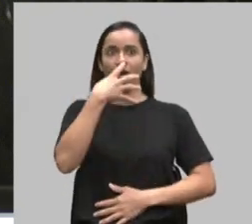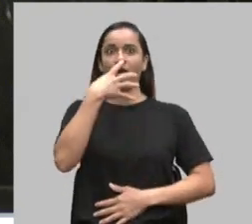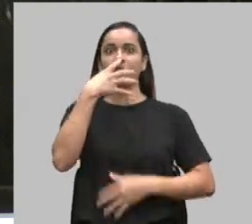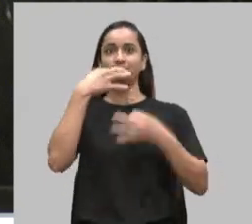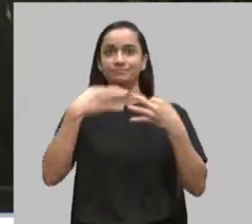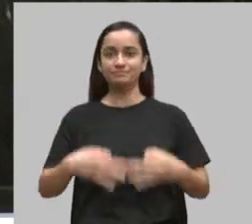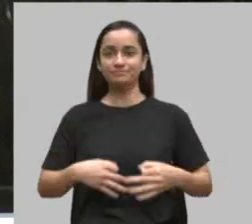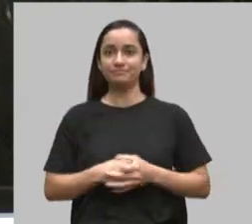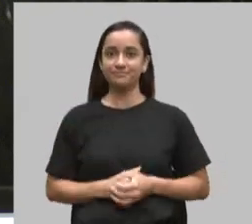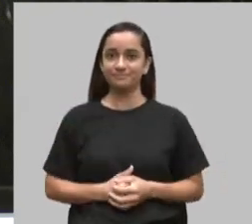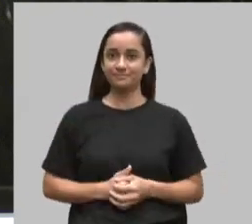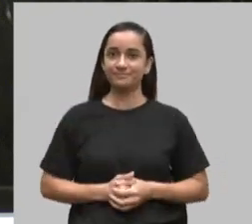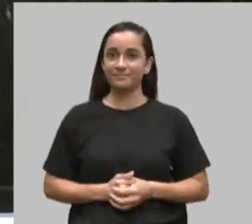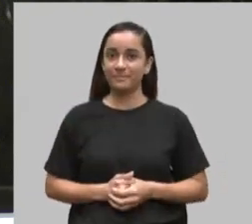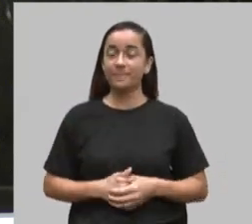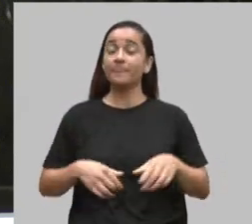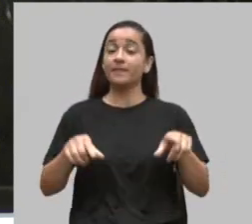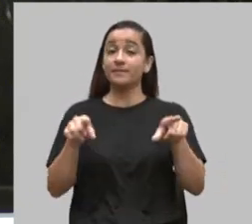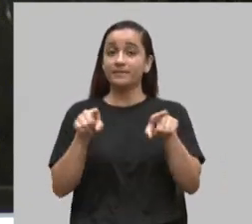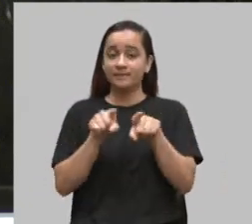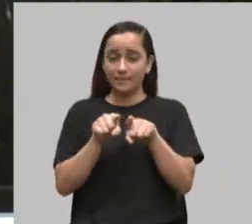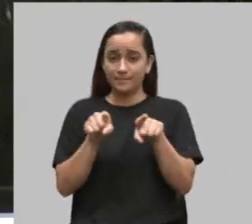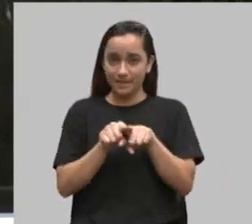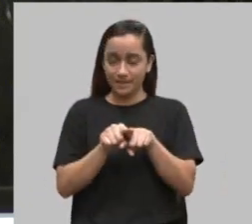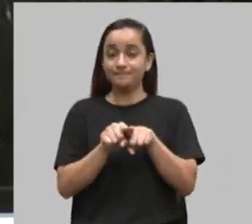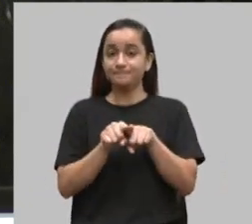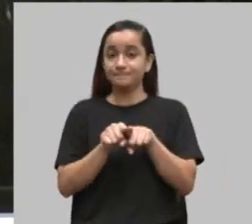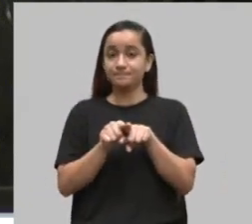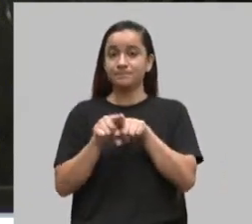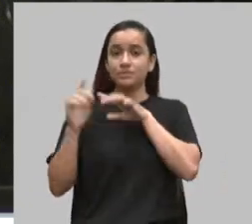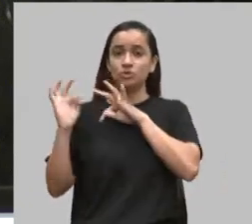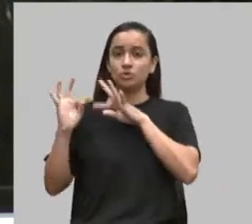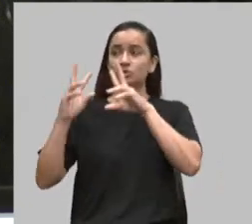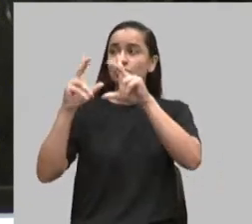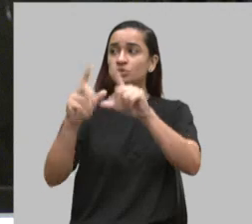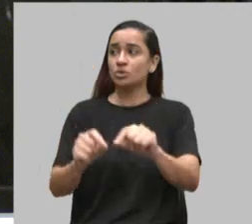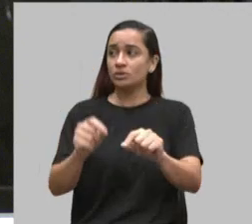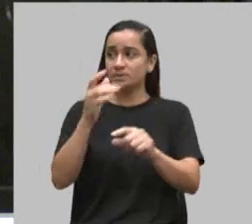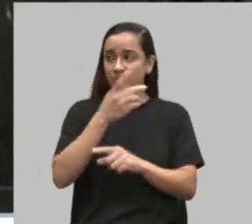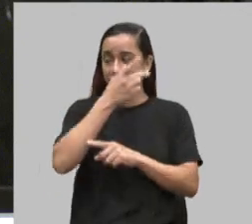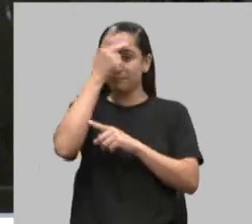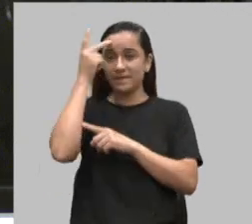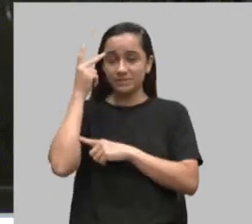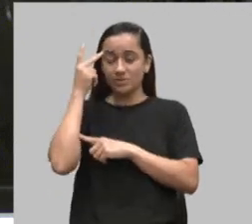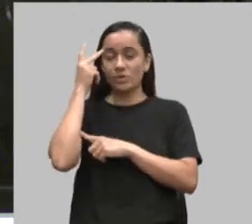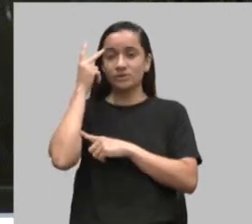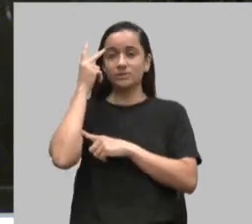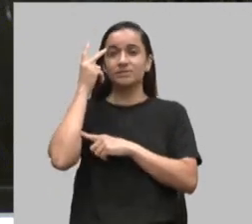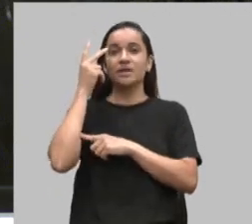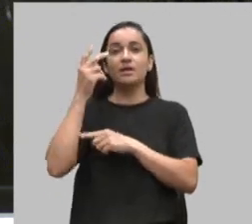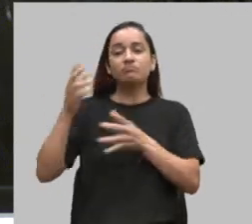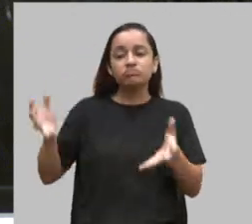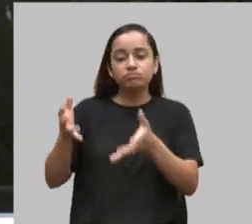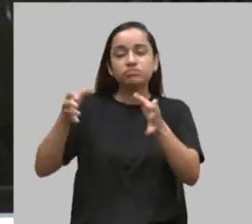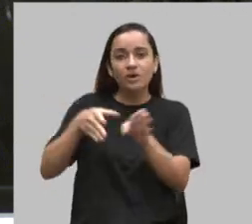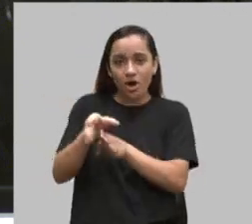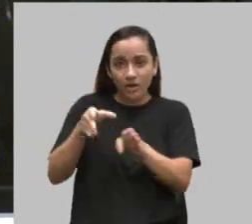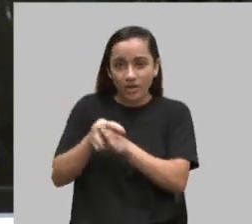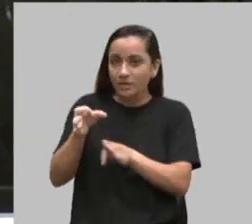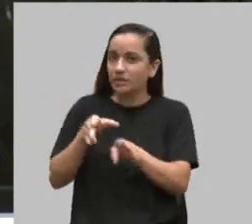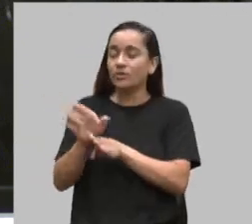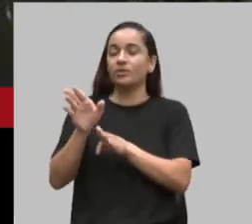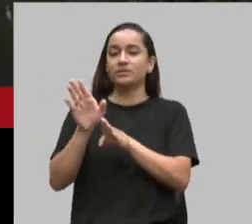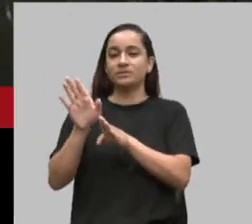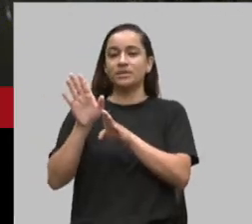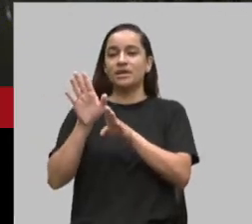eh Além disso e todas as pessoas que se candidataram a coordenadores a orientadores que eu gostaria de mencionar também